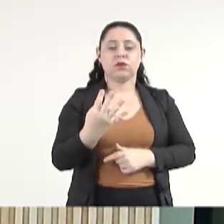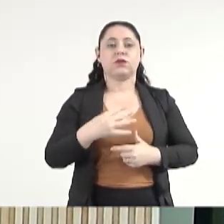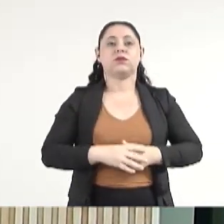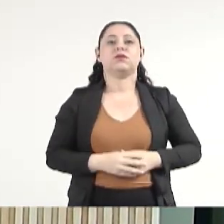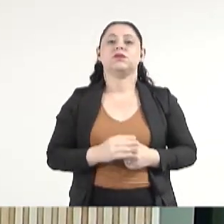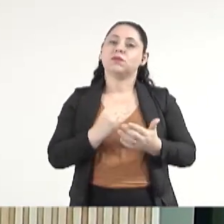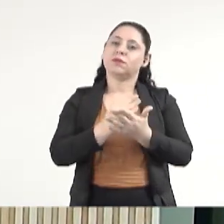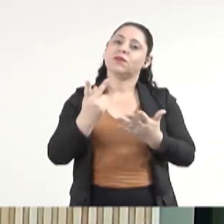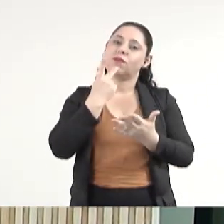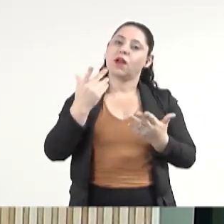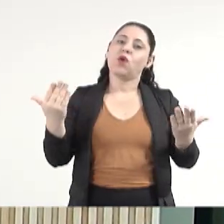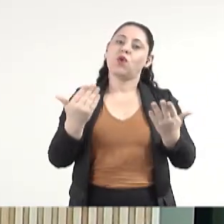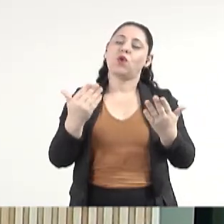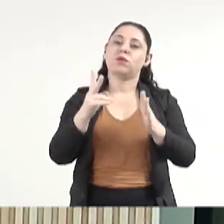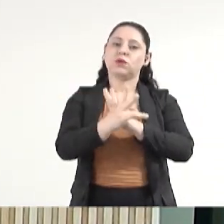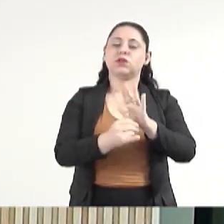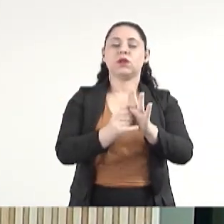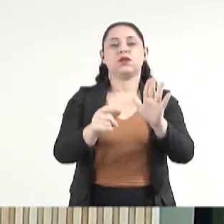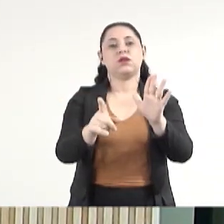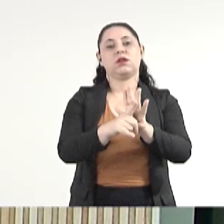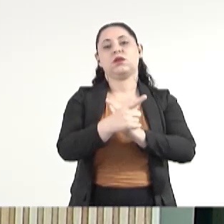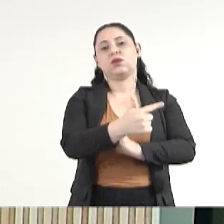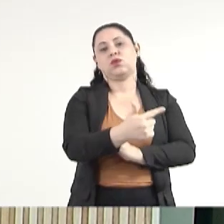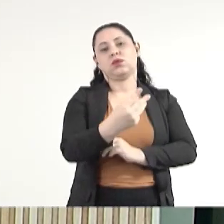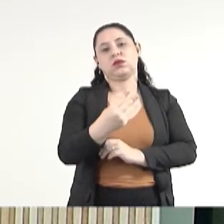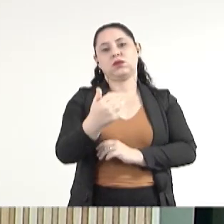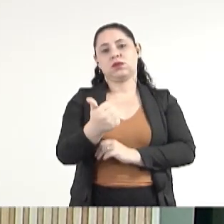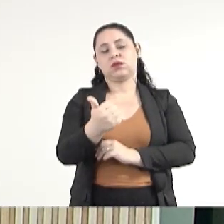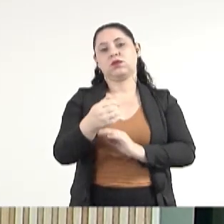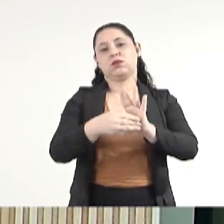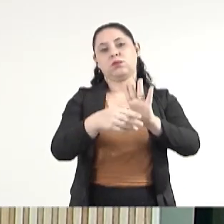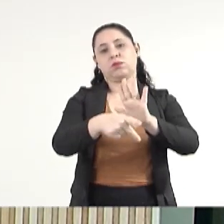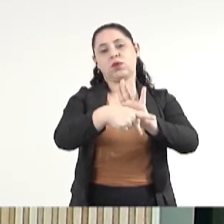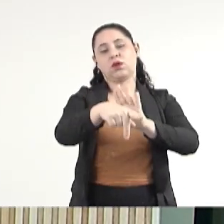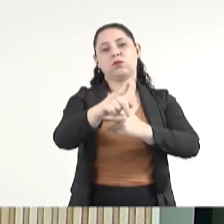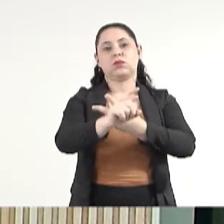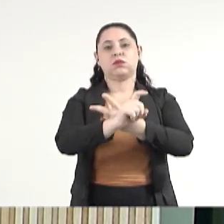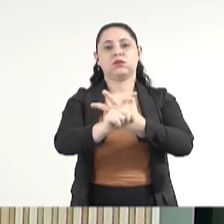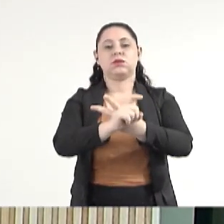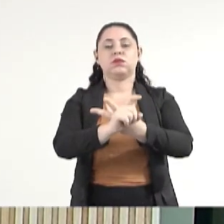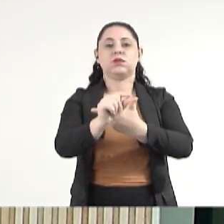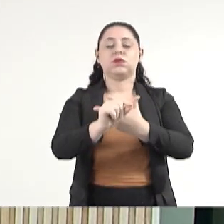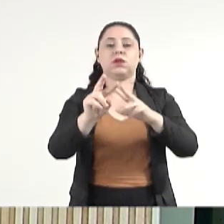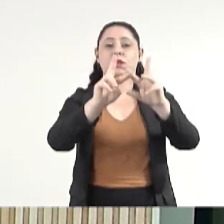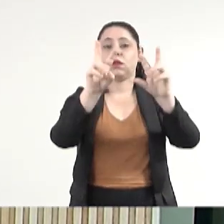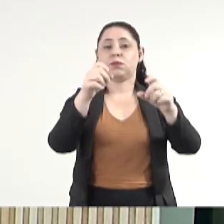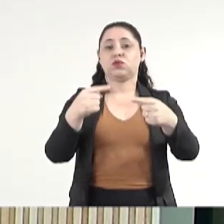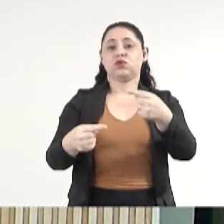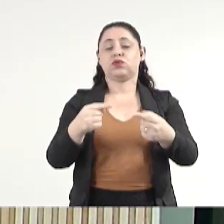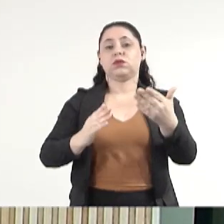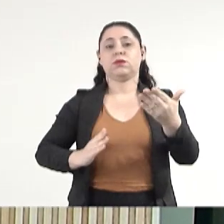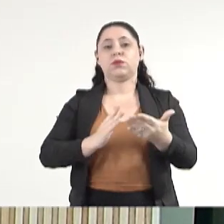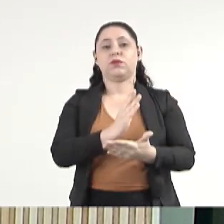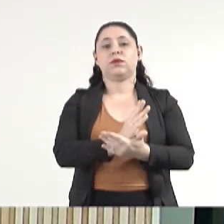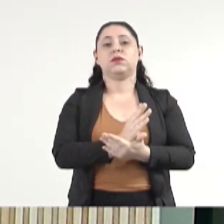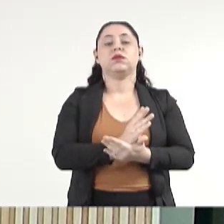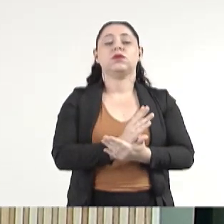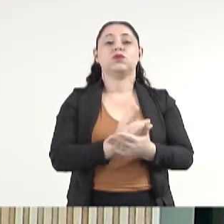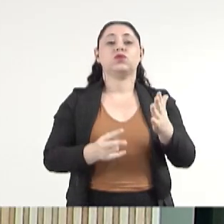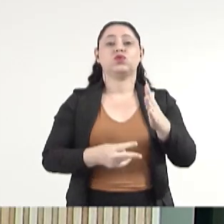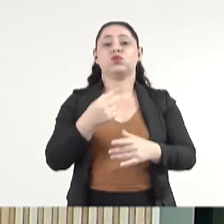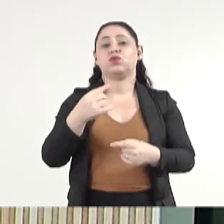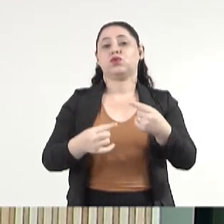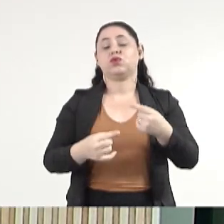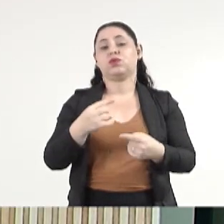2024. E a gente começa falando do projeto de lei de número 231, encaminhado pelo Poder Executivo, matéria que foi discutida, votada e aprovada